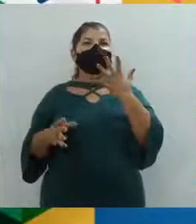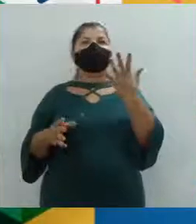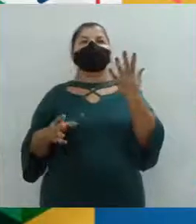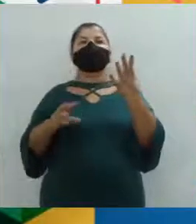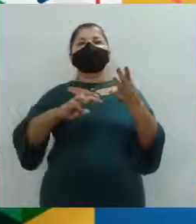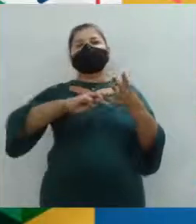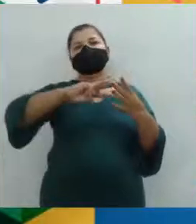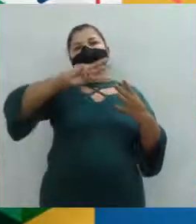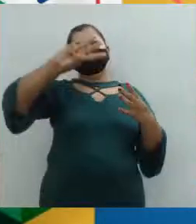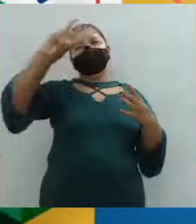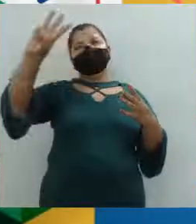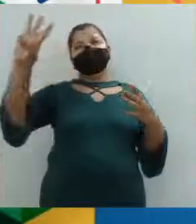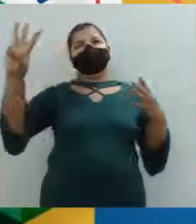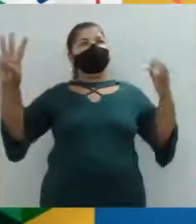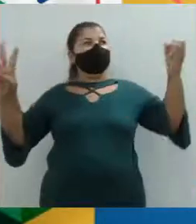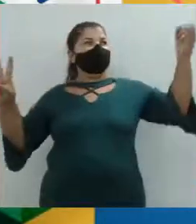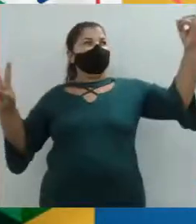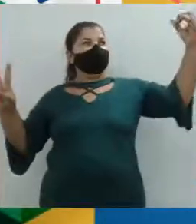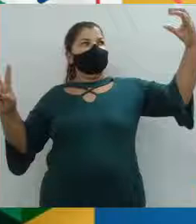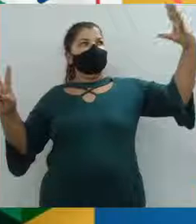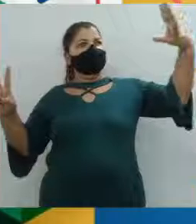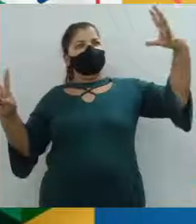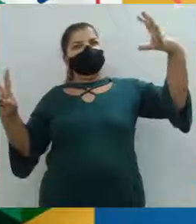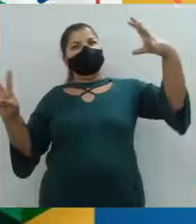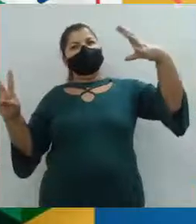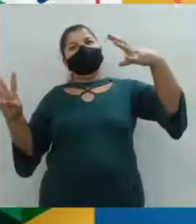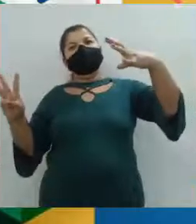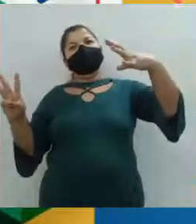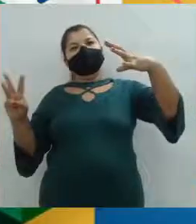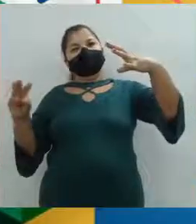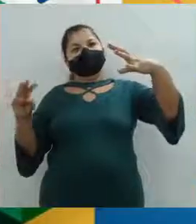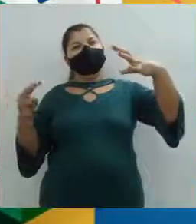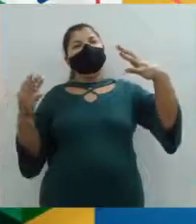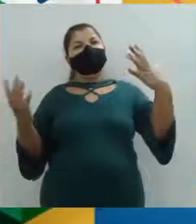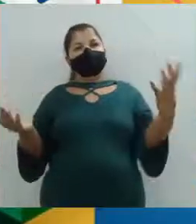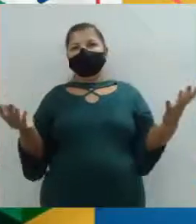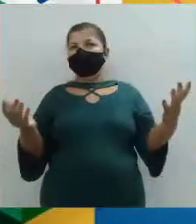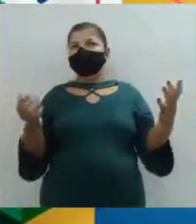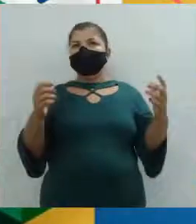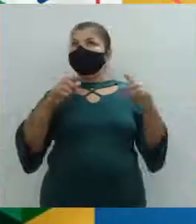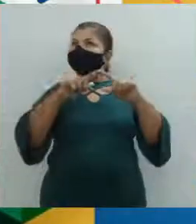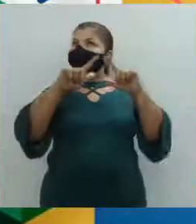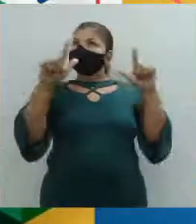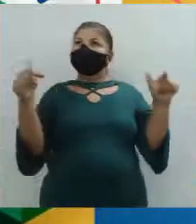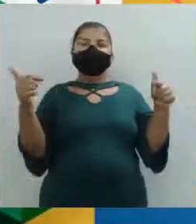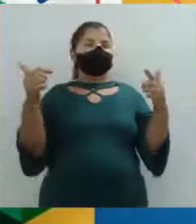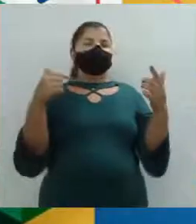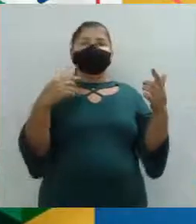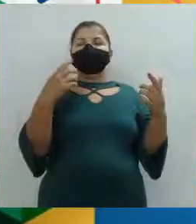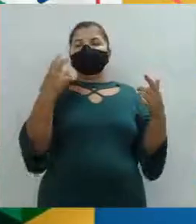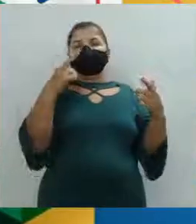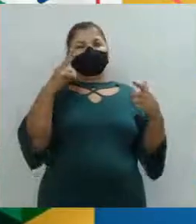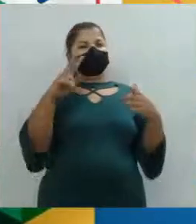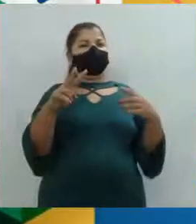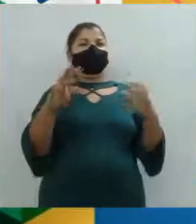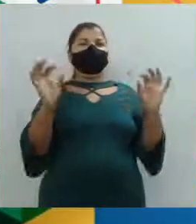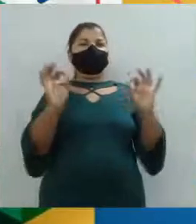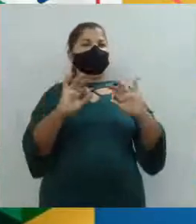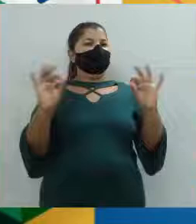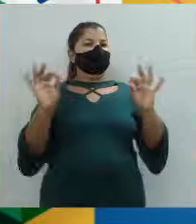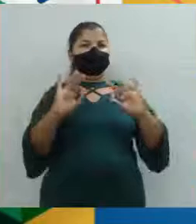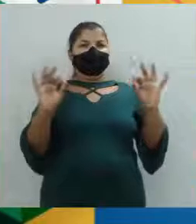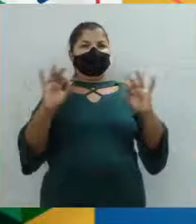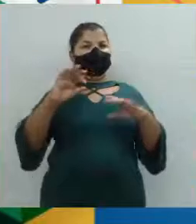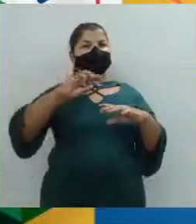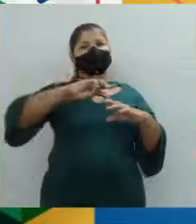arco-íris por conta da luz. Vocês já viram arco-íris? Sem a luz a gente não tem arco-íris, né? Então,